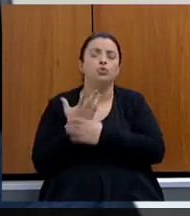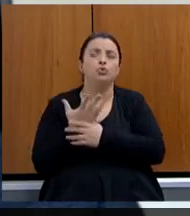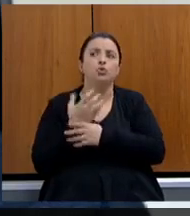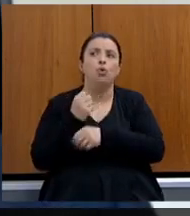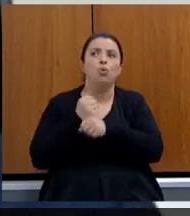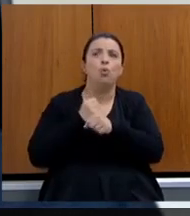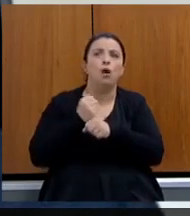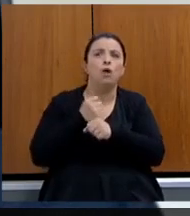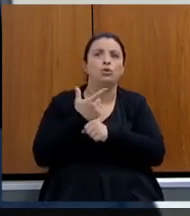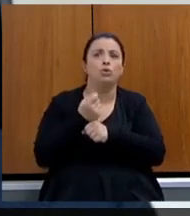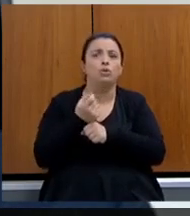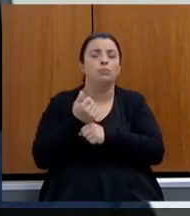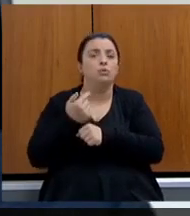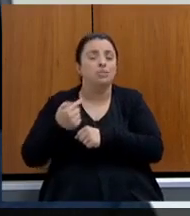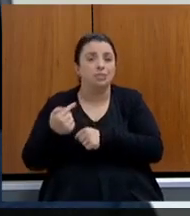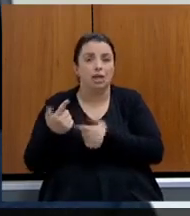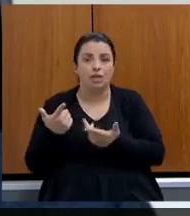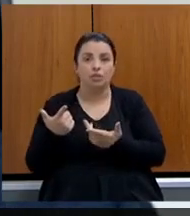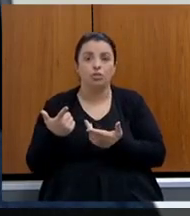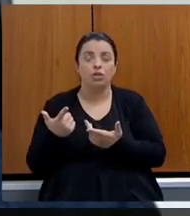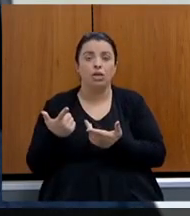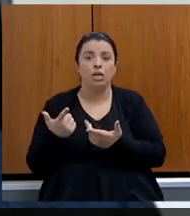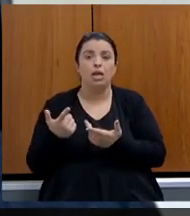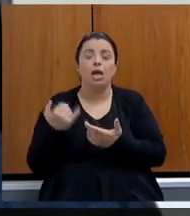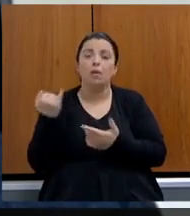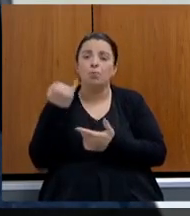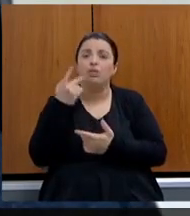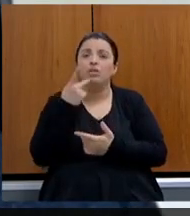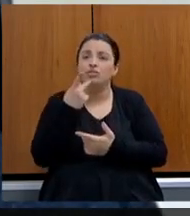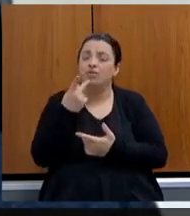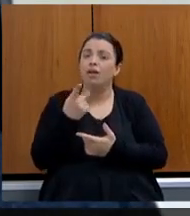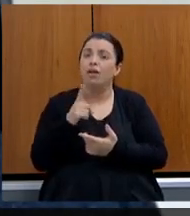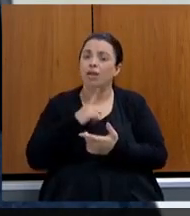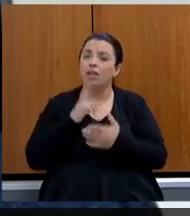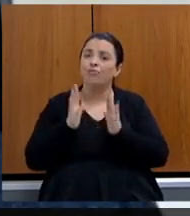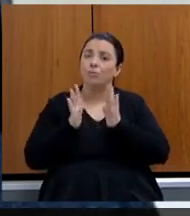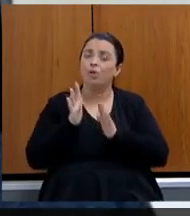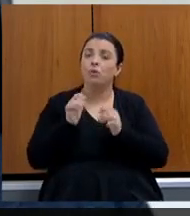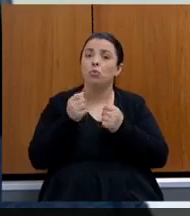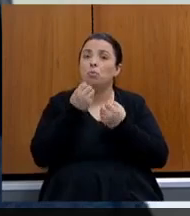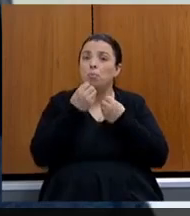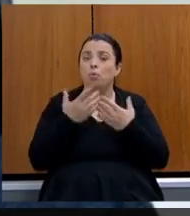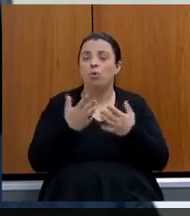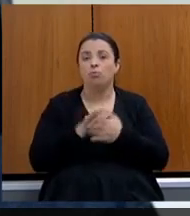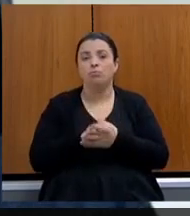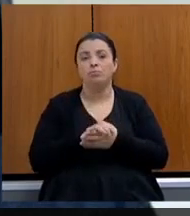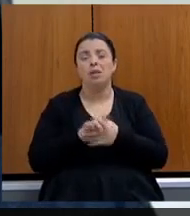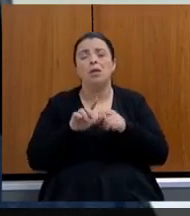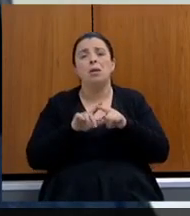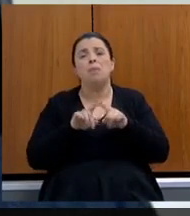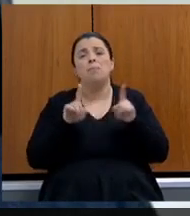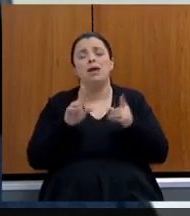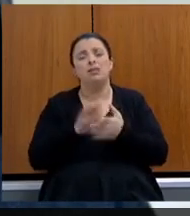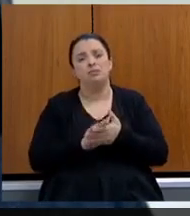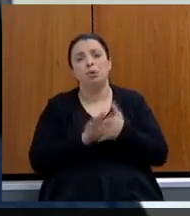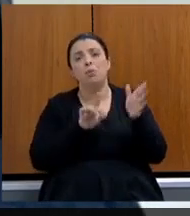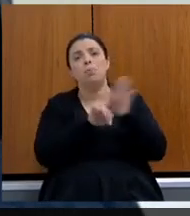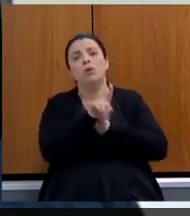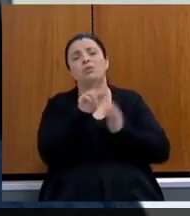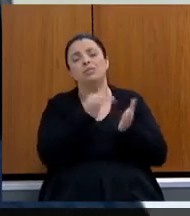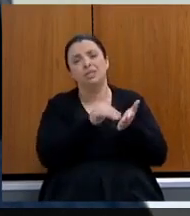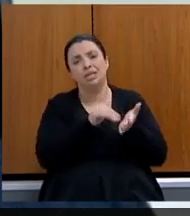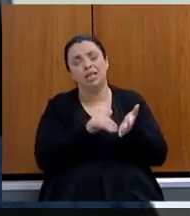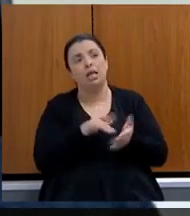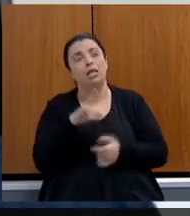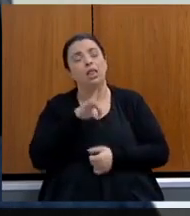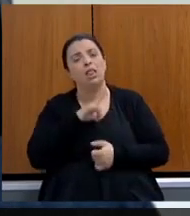2001 eu acho que é importante que a gente tem secretário bom temos uma